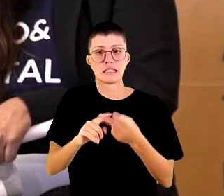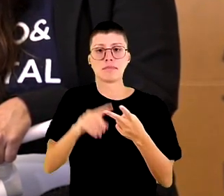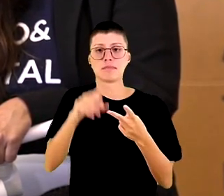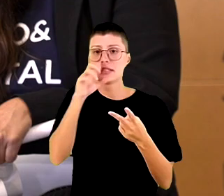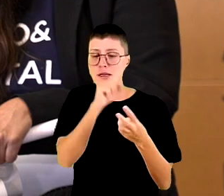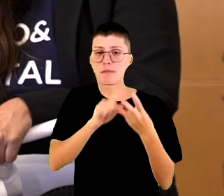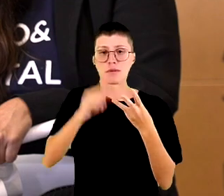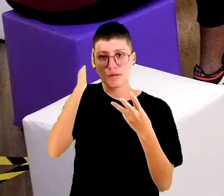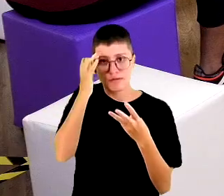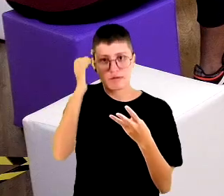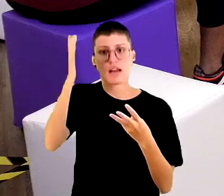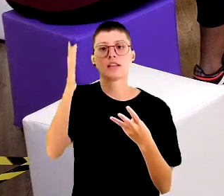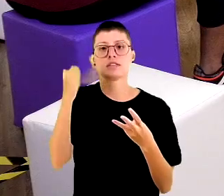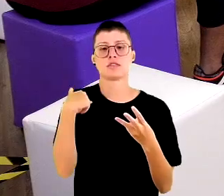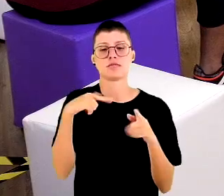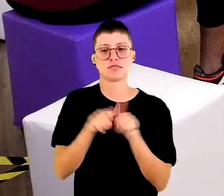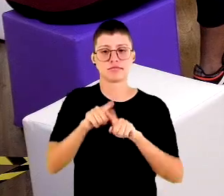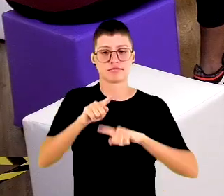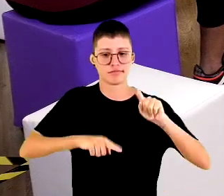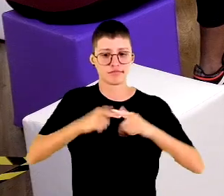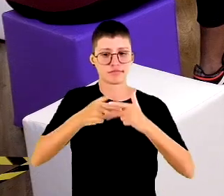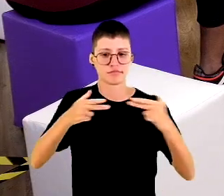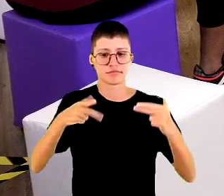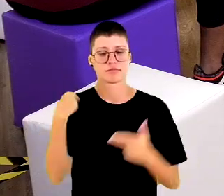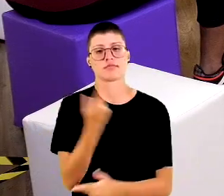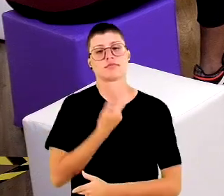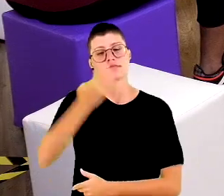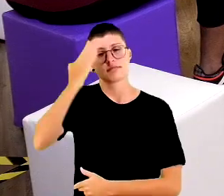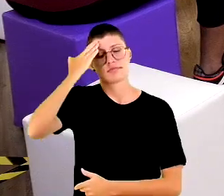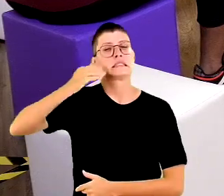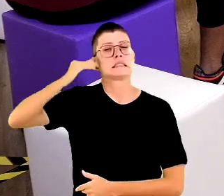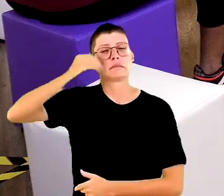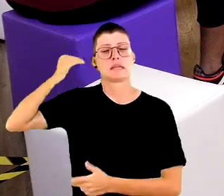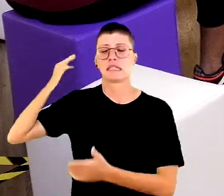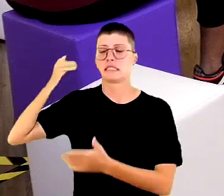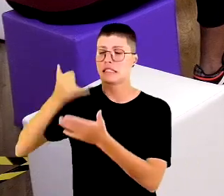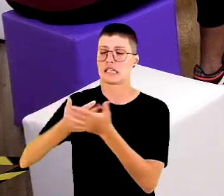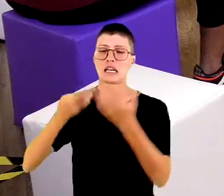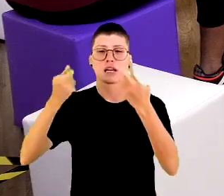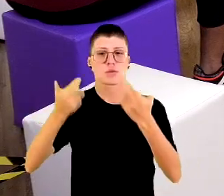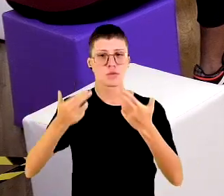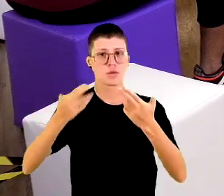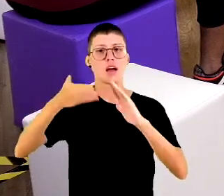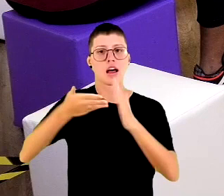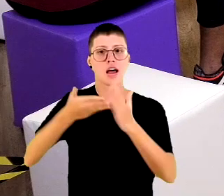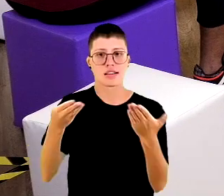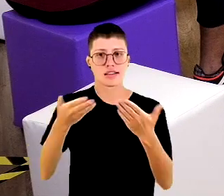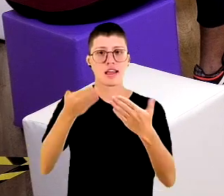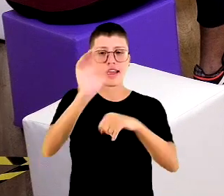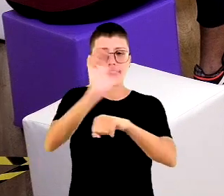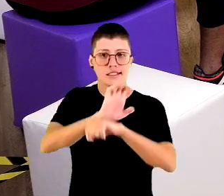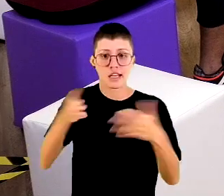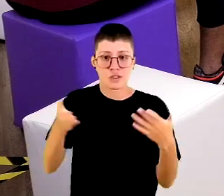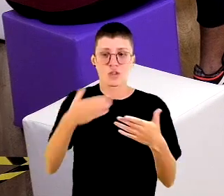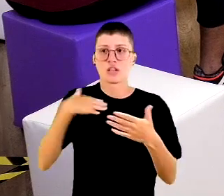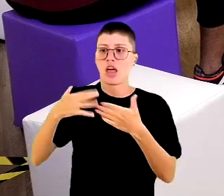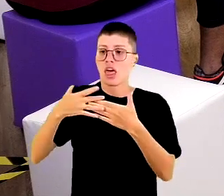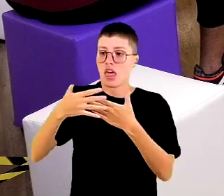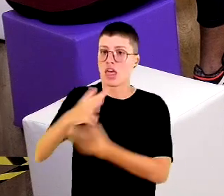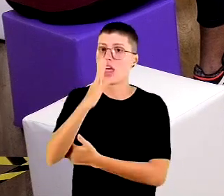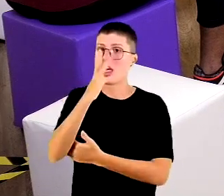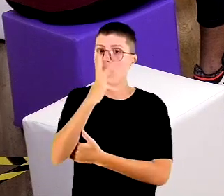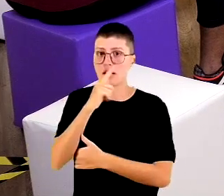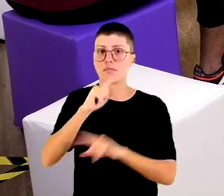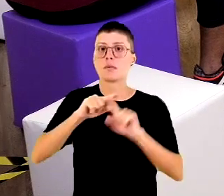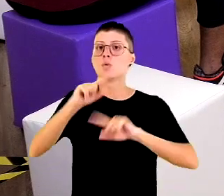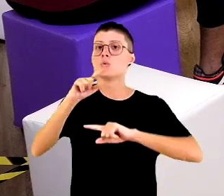Exatamente. A gente sabe, né, que a caminhada, a jornada até o estágio de hoje foi longa, mas eu queria que você contasse um pouco